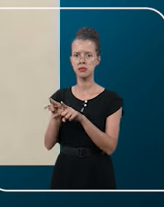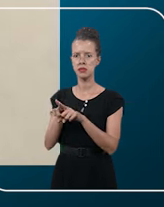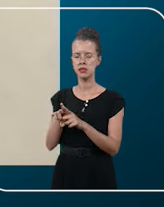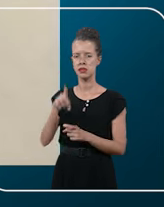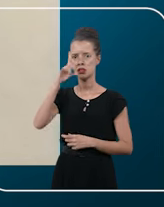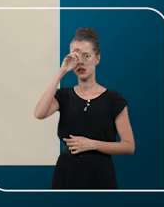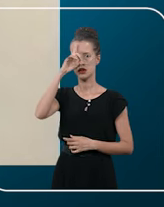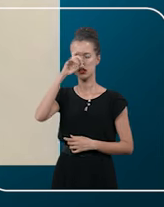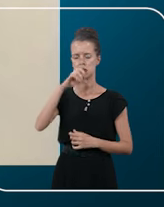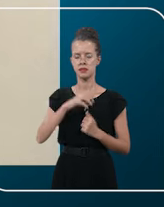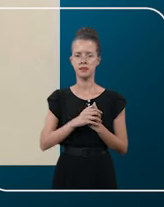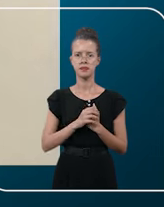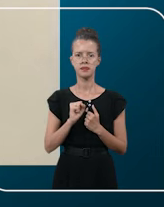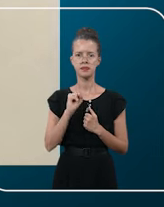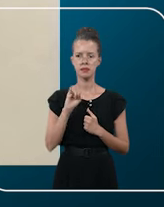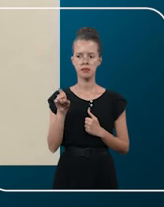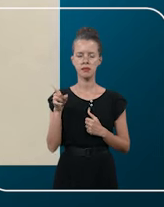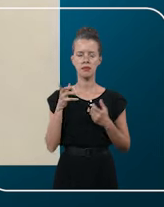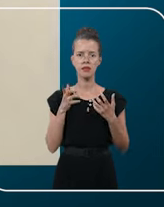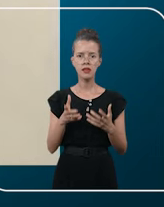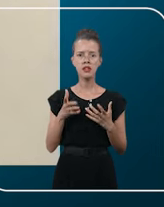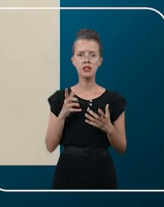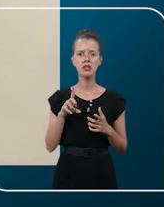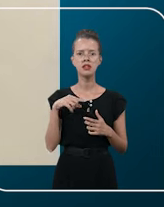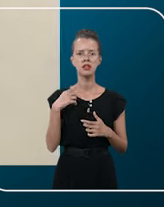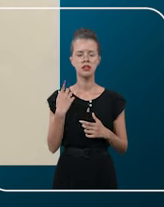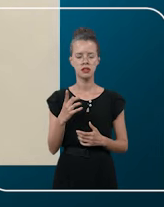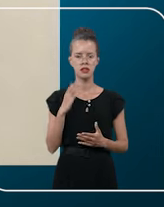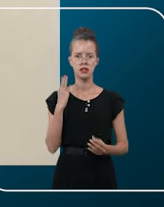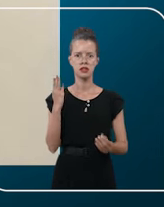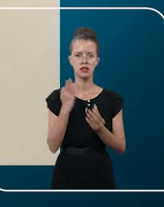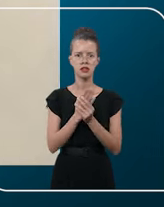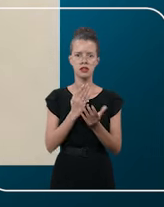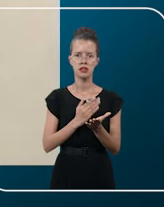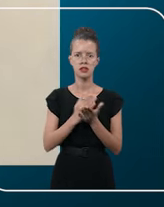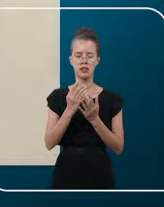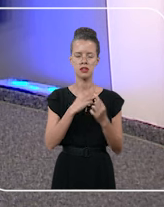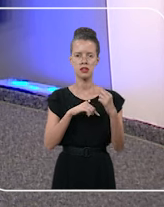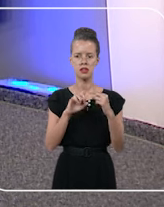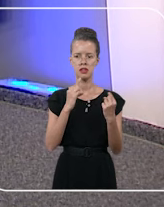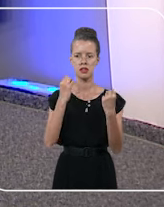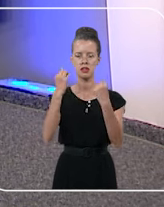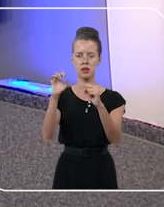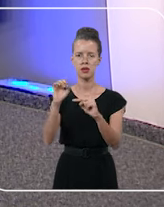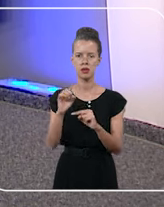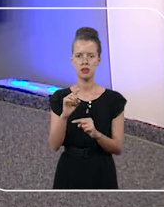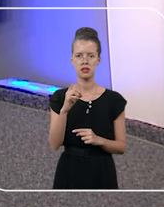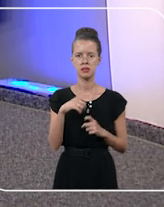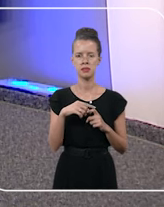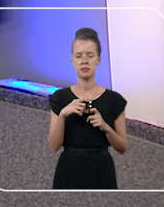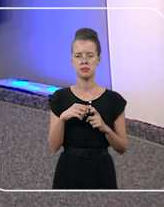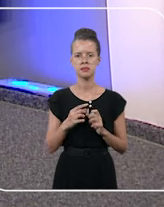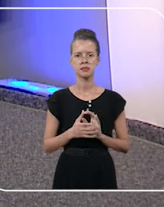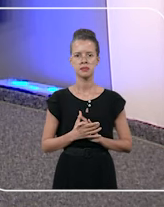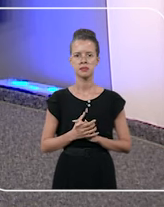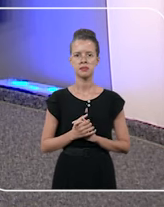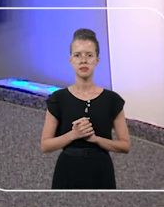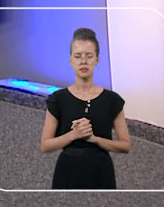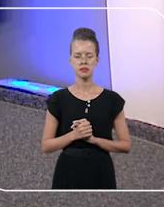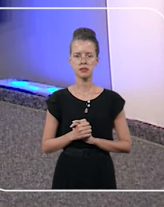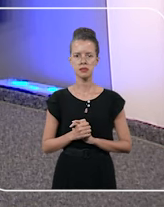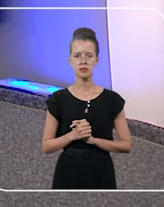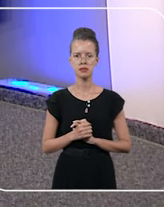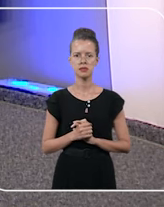ela quiser, ela vai ter que deduzir uma ação regressiva contra o médico. Professora Natália, em caso